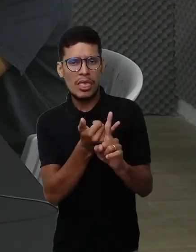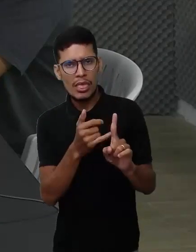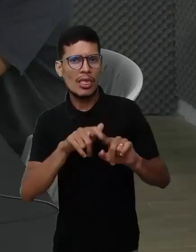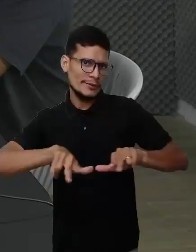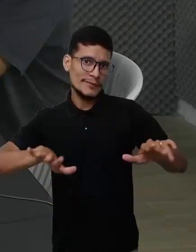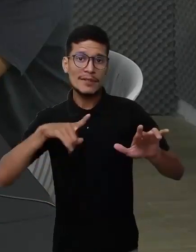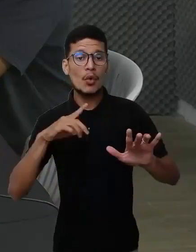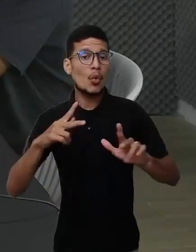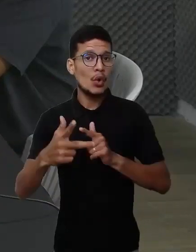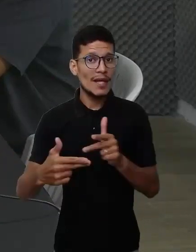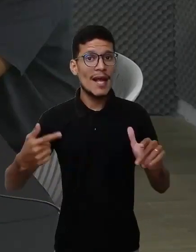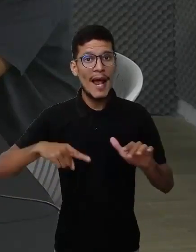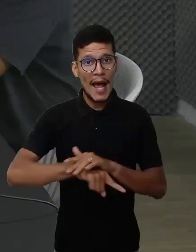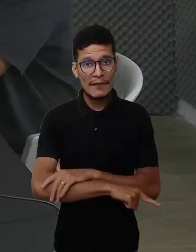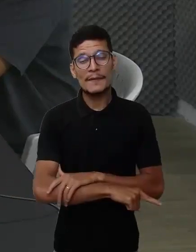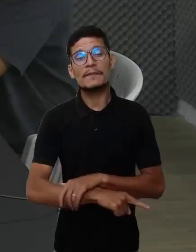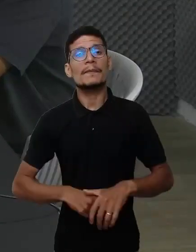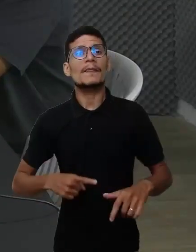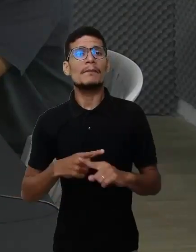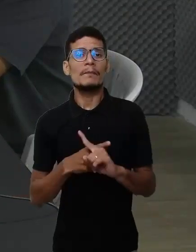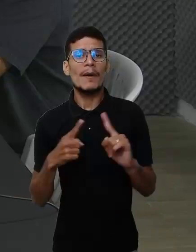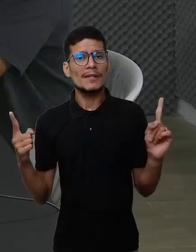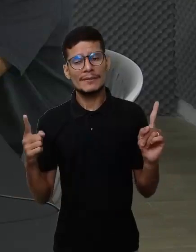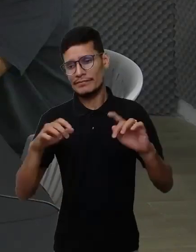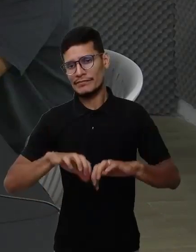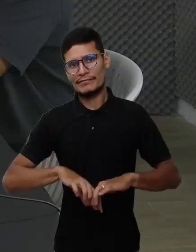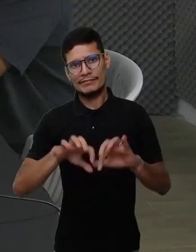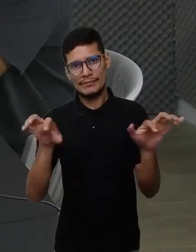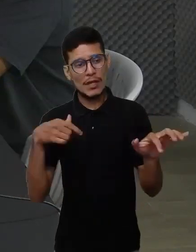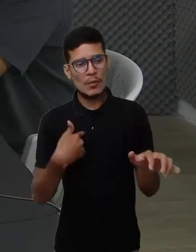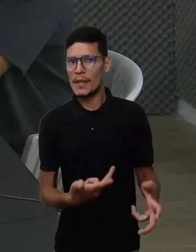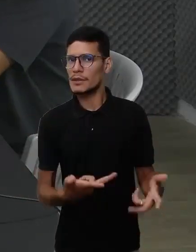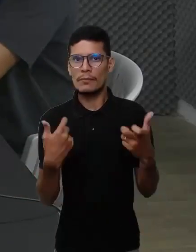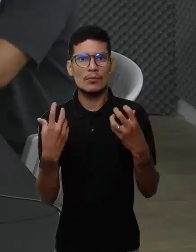mais graves, Uhum. mas muitos, enfim, eu vejo muito.